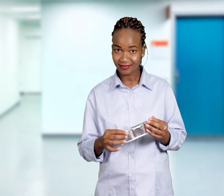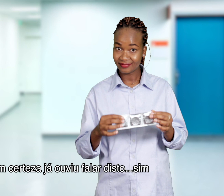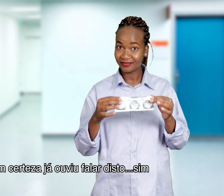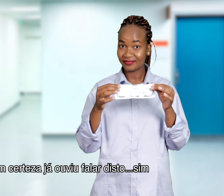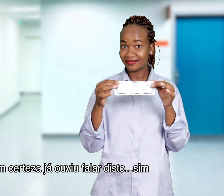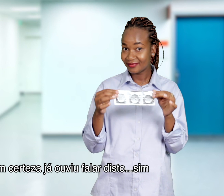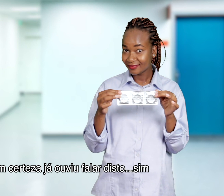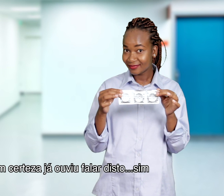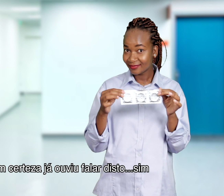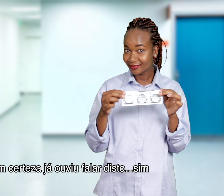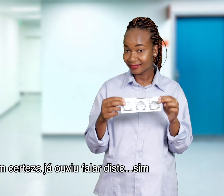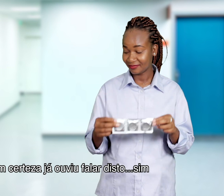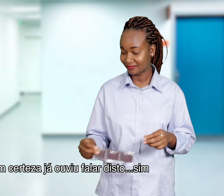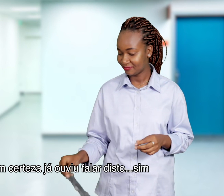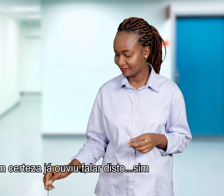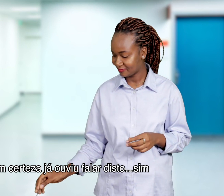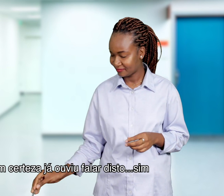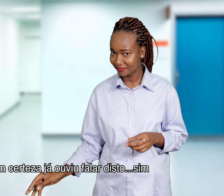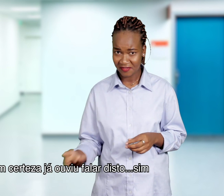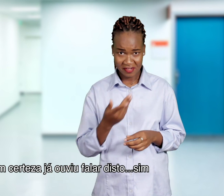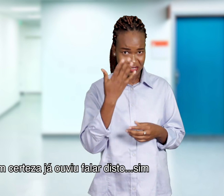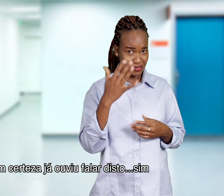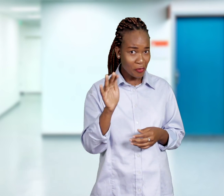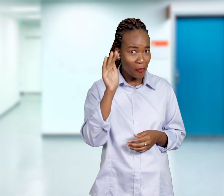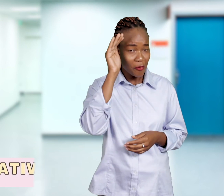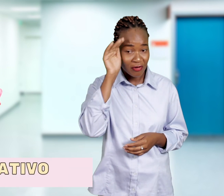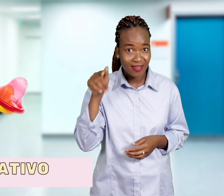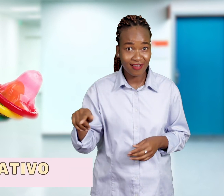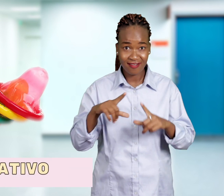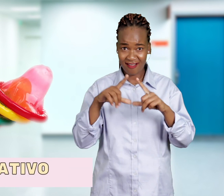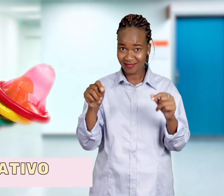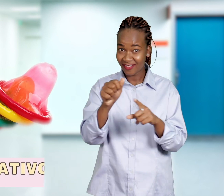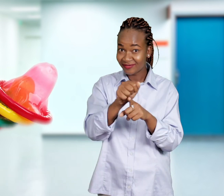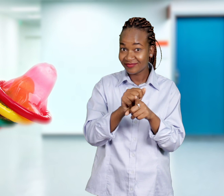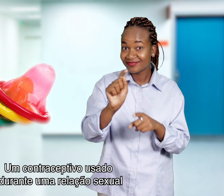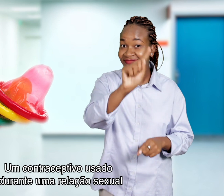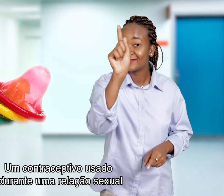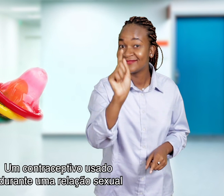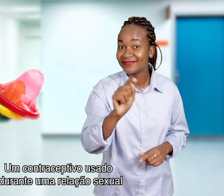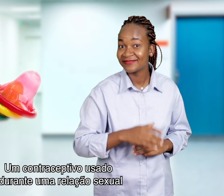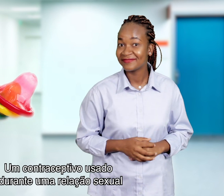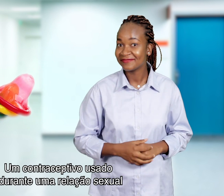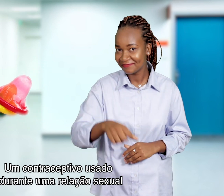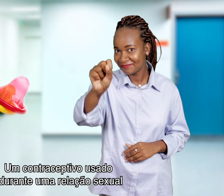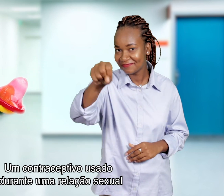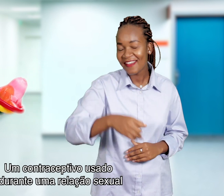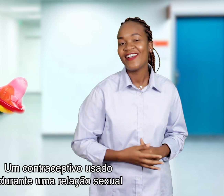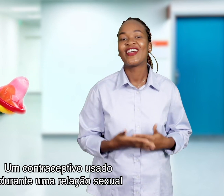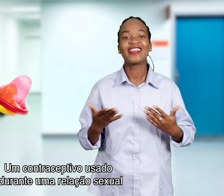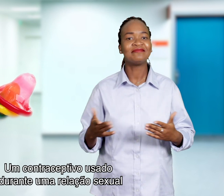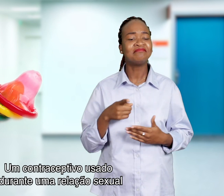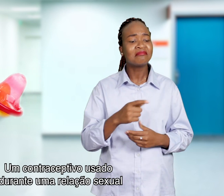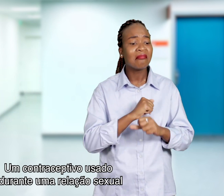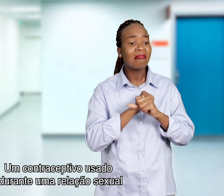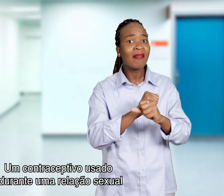Com certeza já ouviu falar disto. Sim, preservativo. Um contraceptivo usado durante